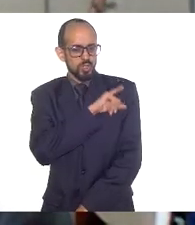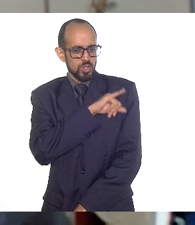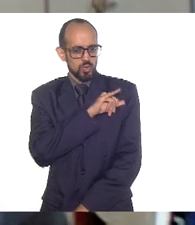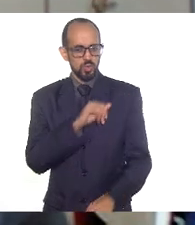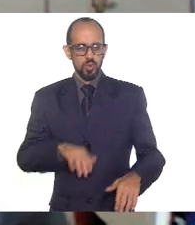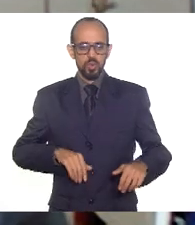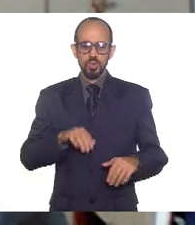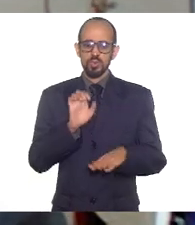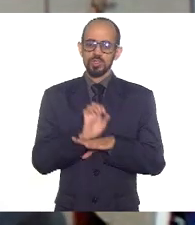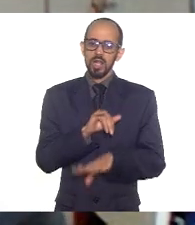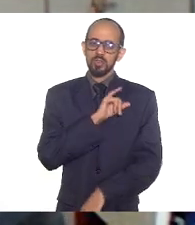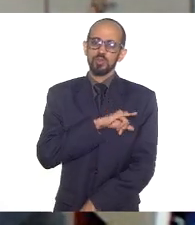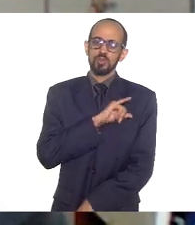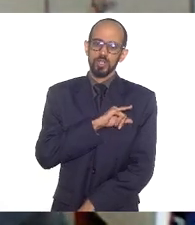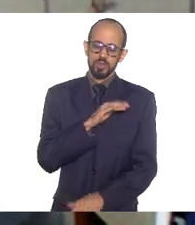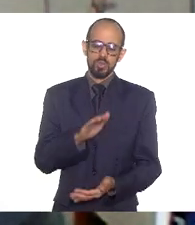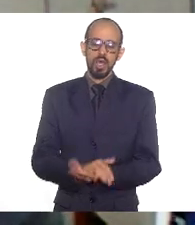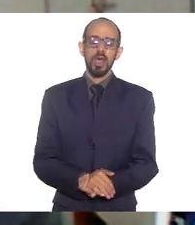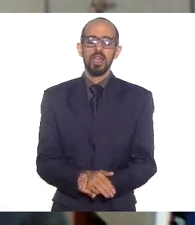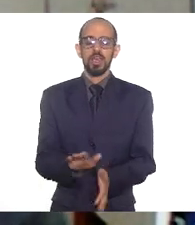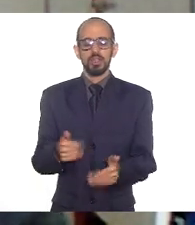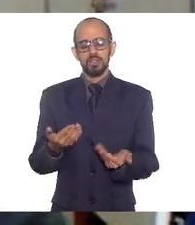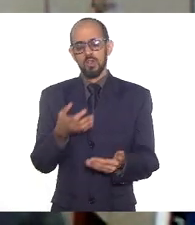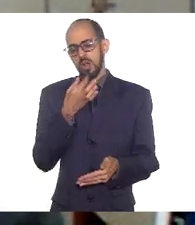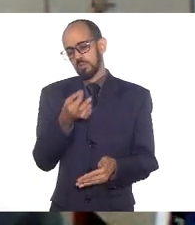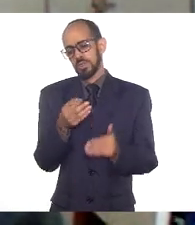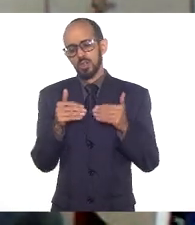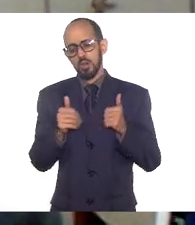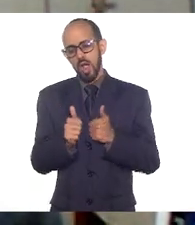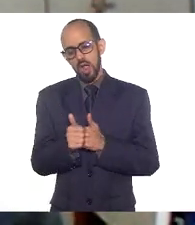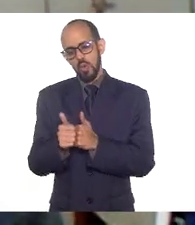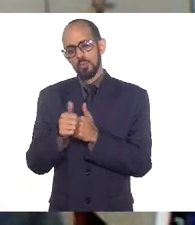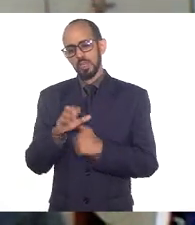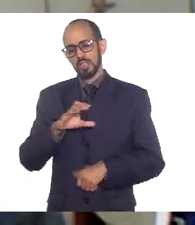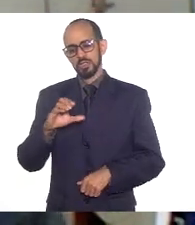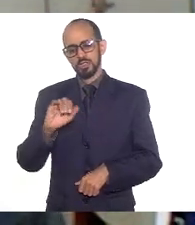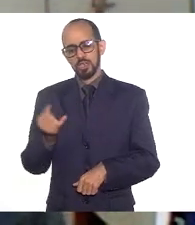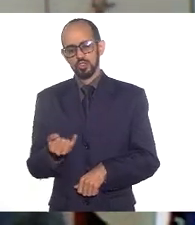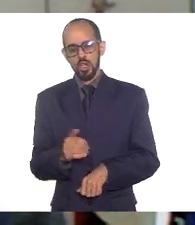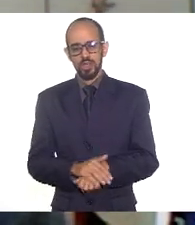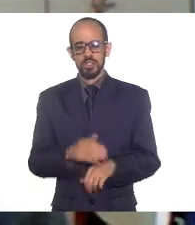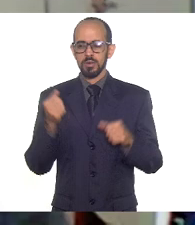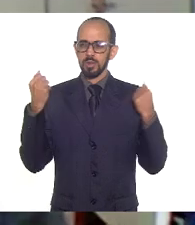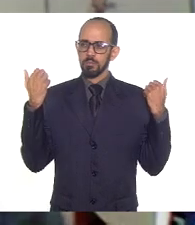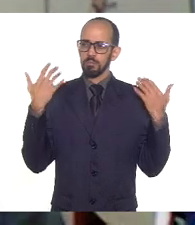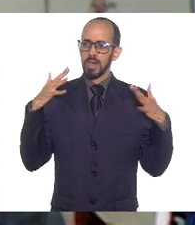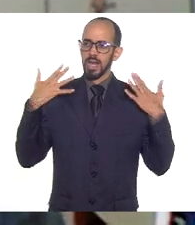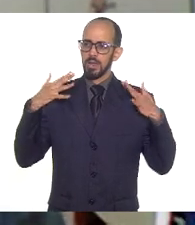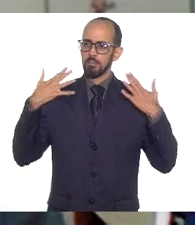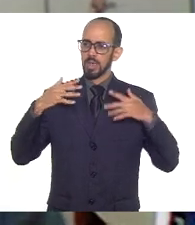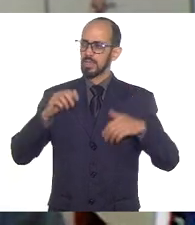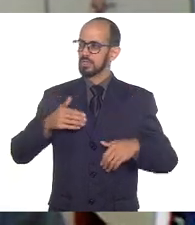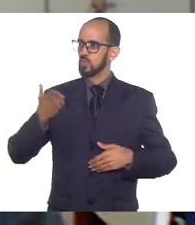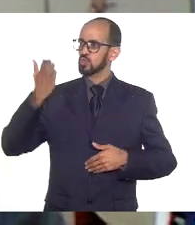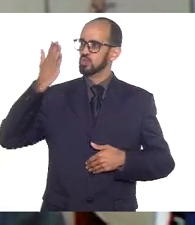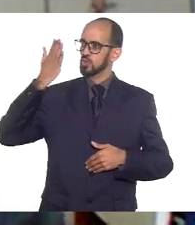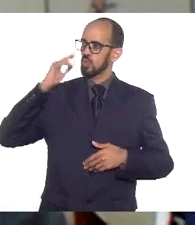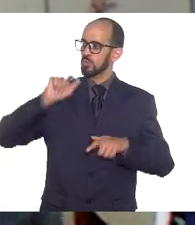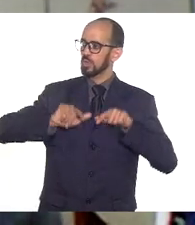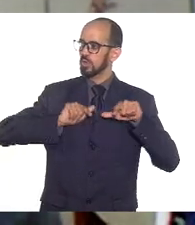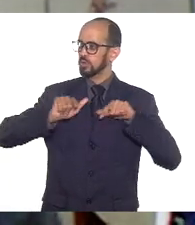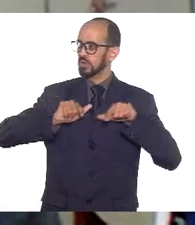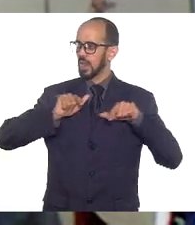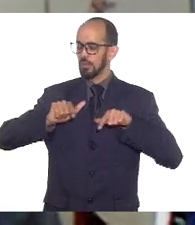é tão aparecer acompanha parecer da ccj e parabenizo a vossa excelência pelo